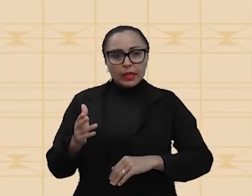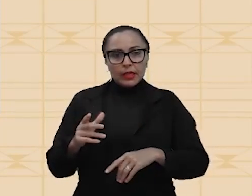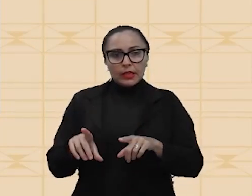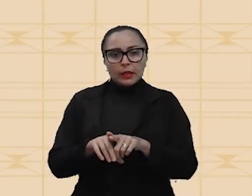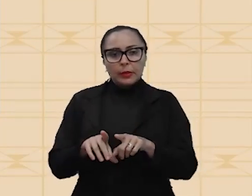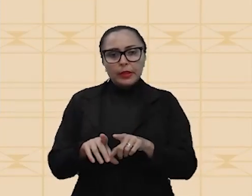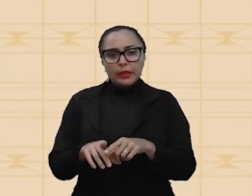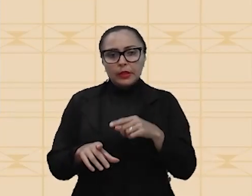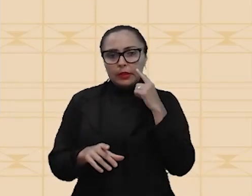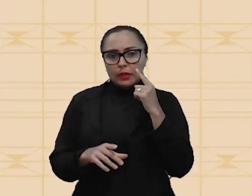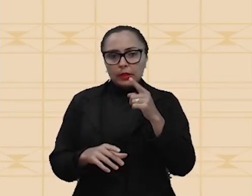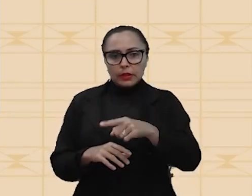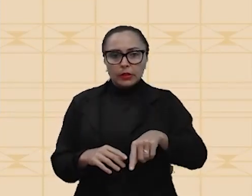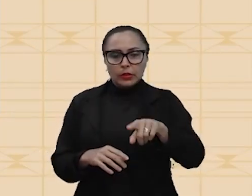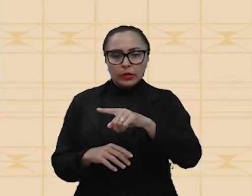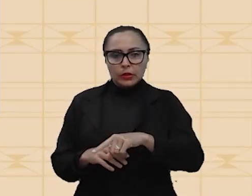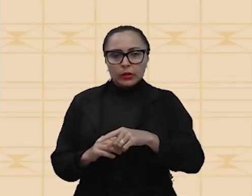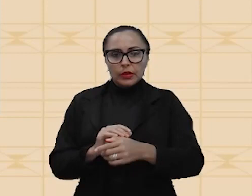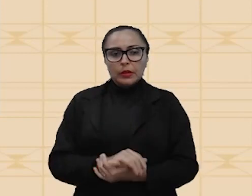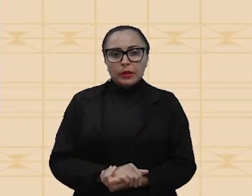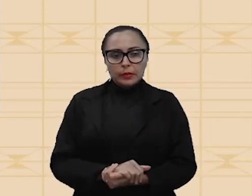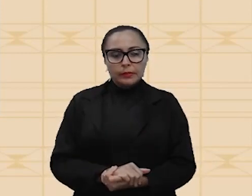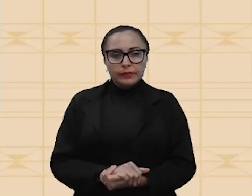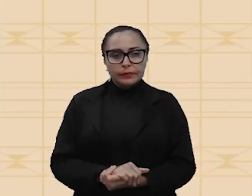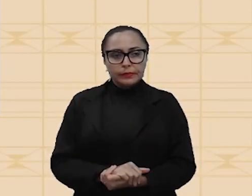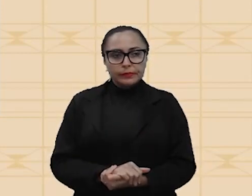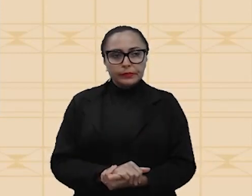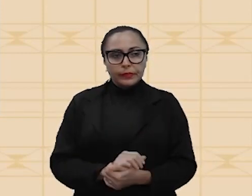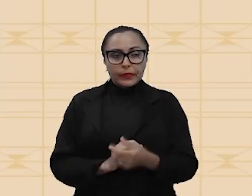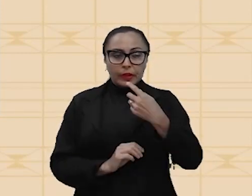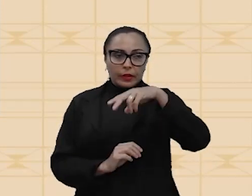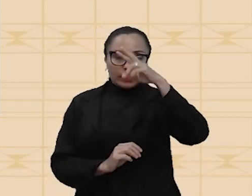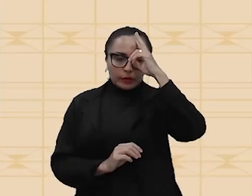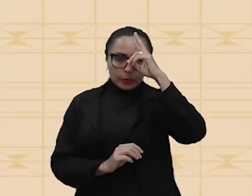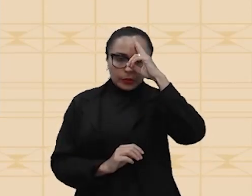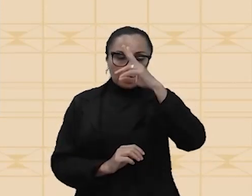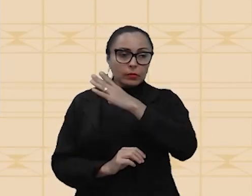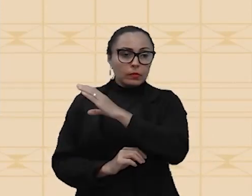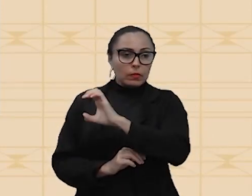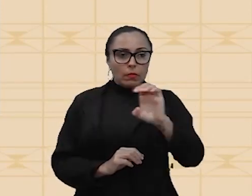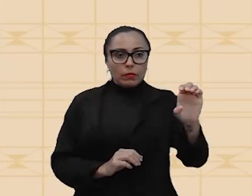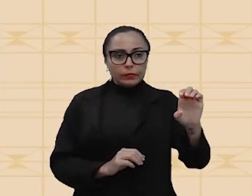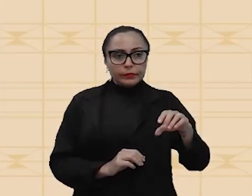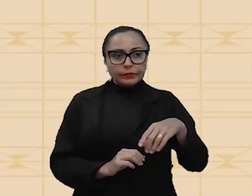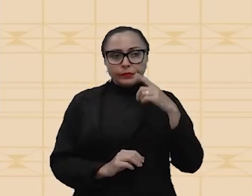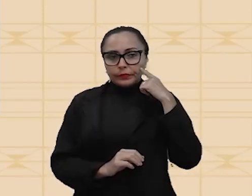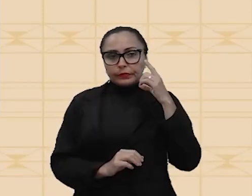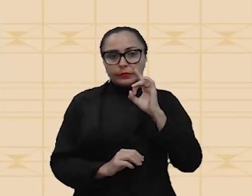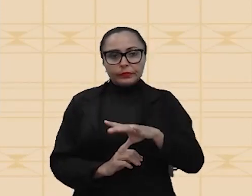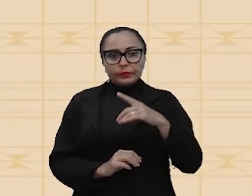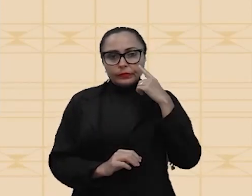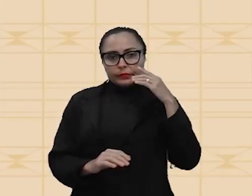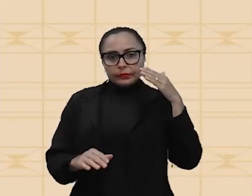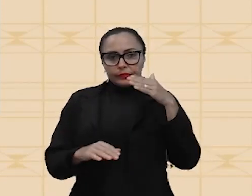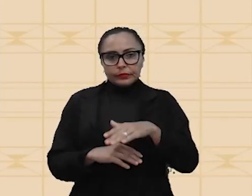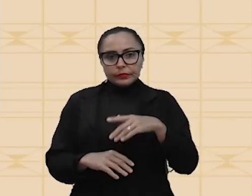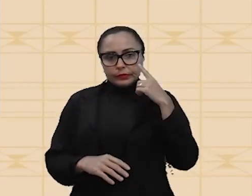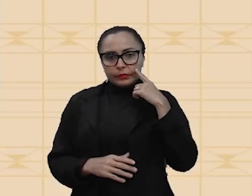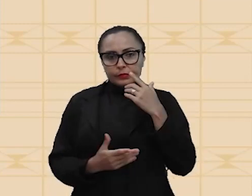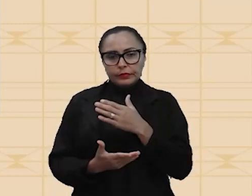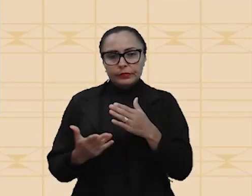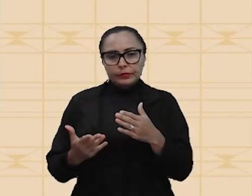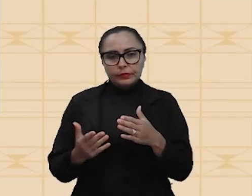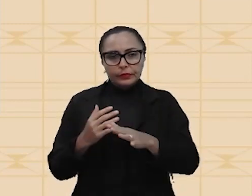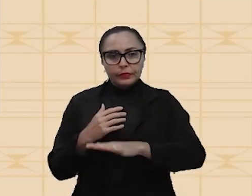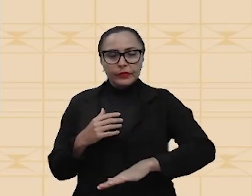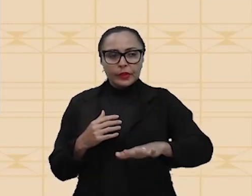o R menos I. Belezinha? Lembrando que nessa equação só entra a resistência interna. Mesmo que